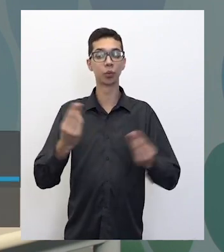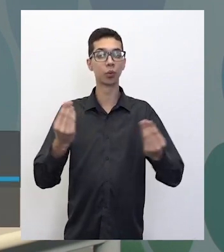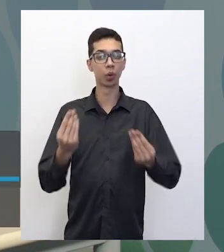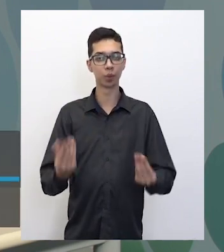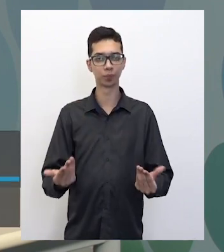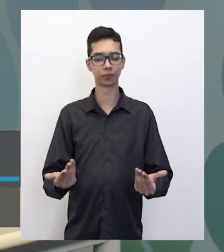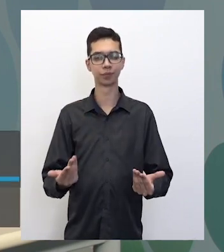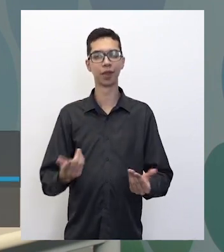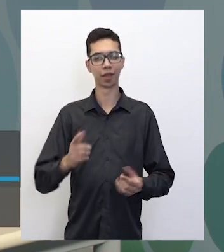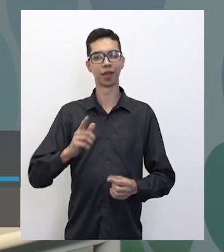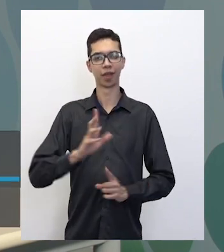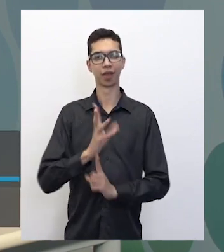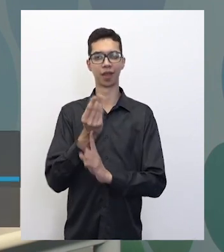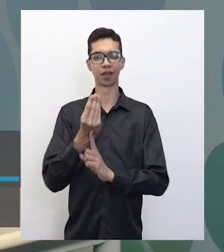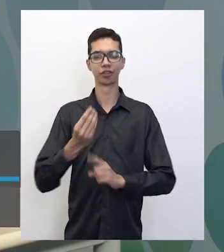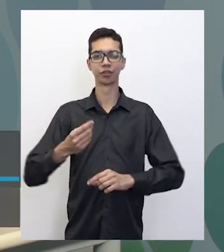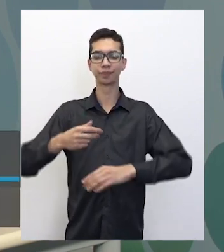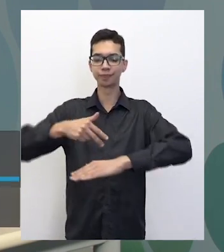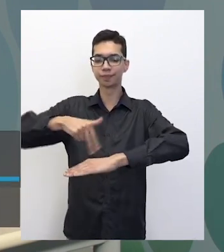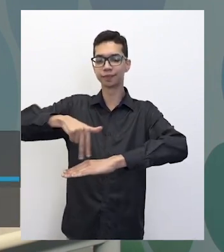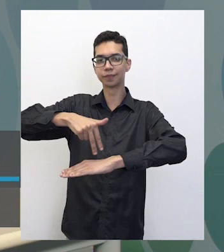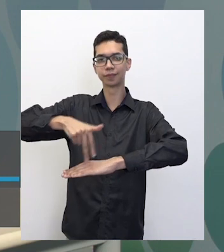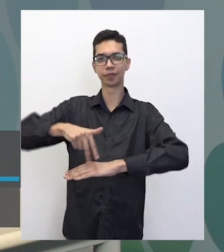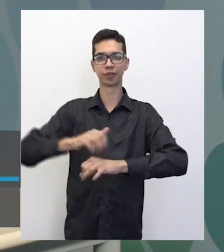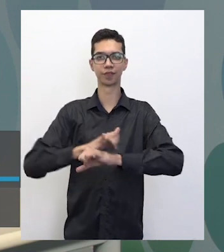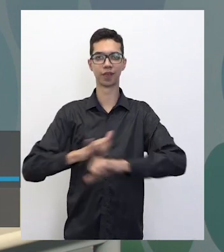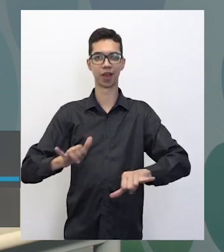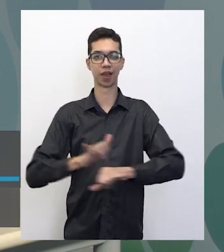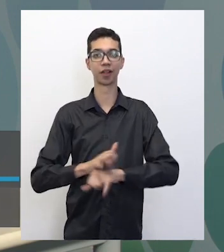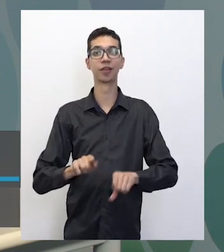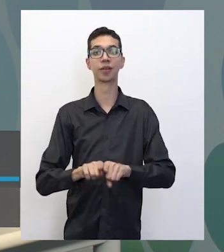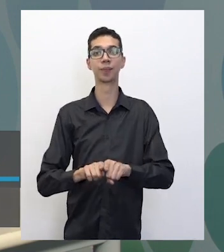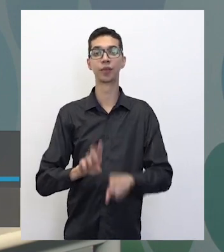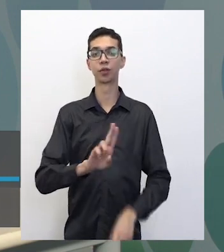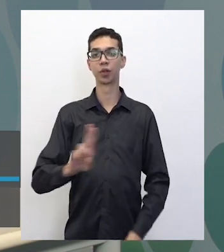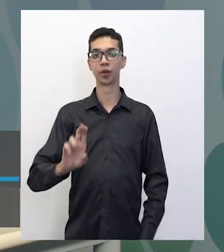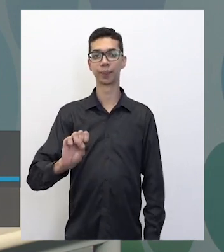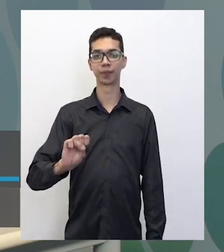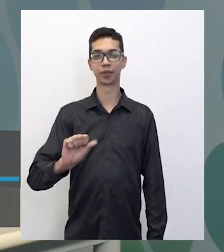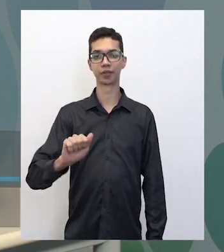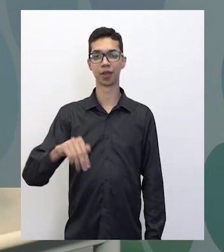palco. Temos o Samuel, intervenção,